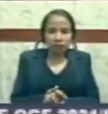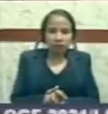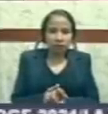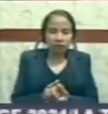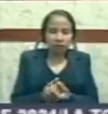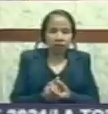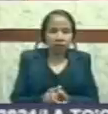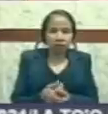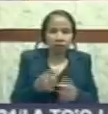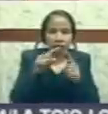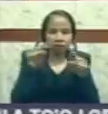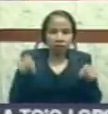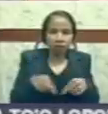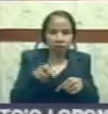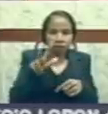Tabela